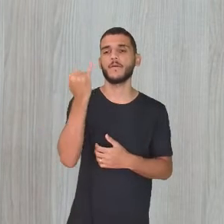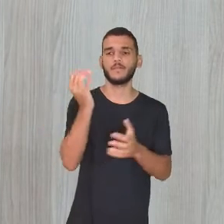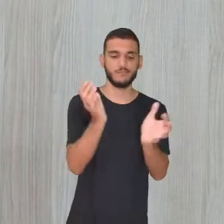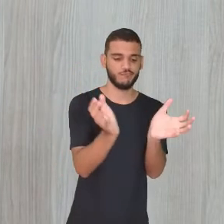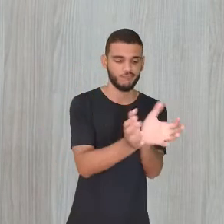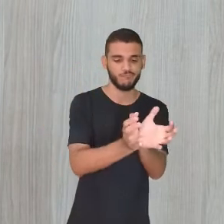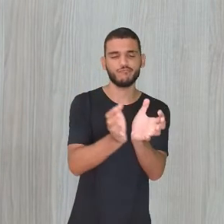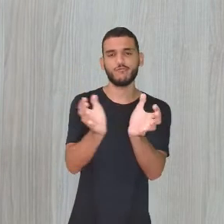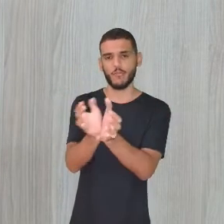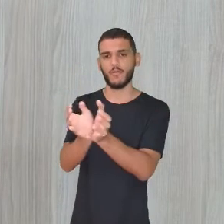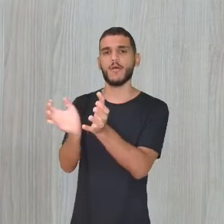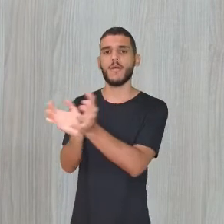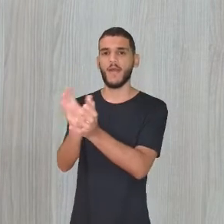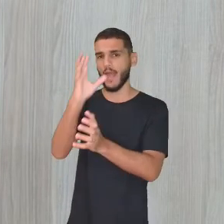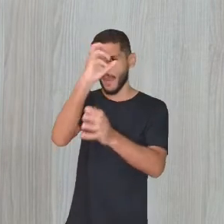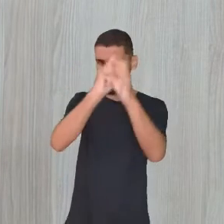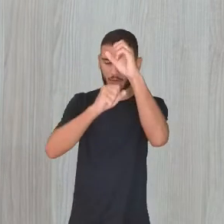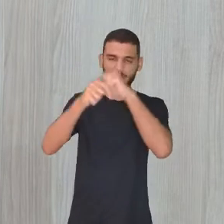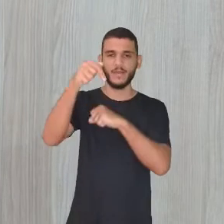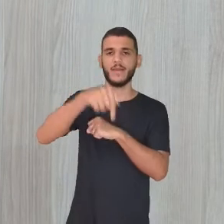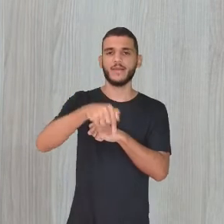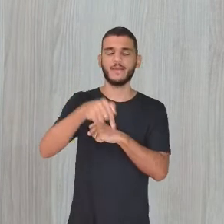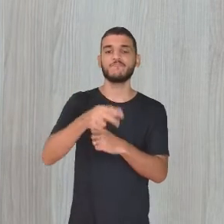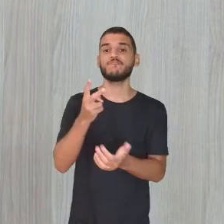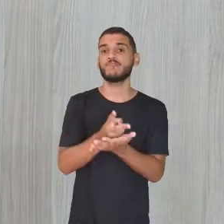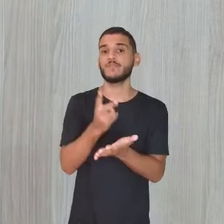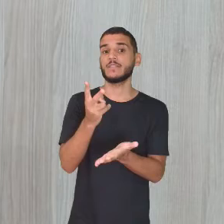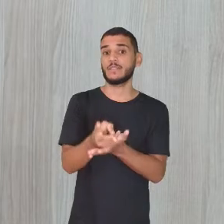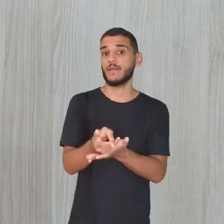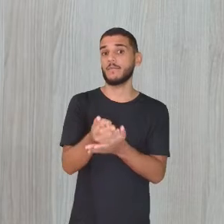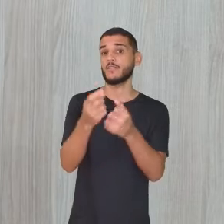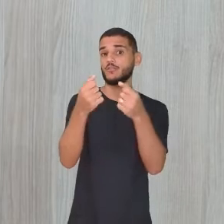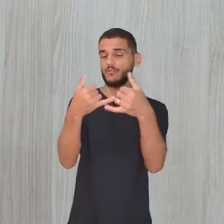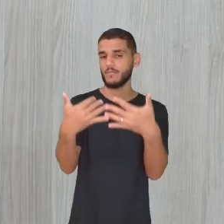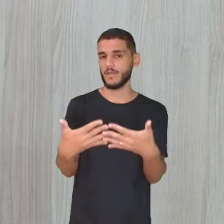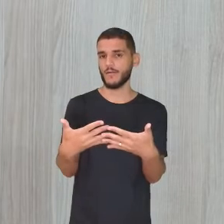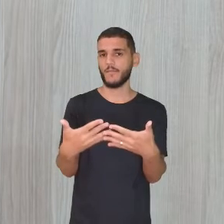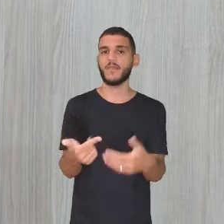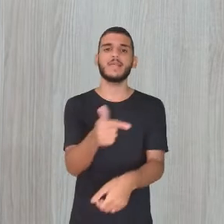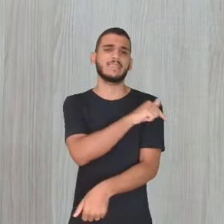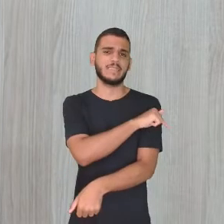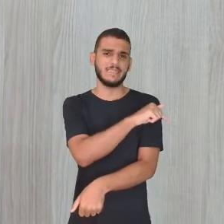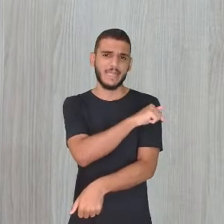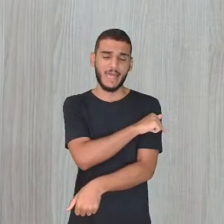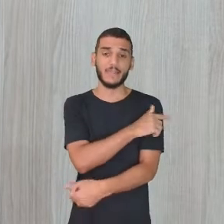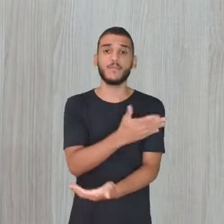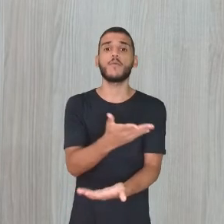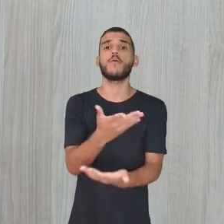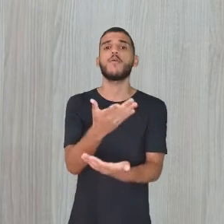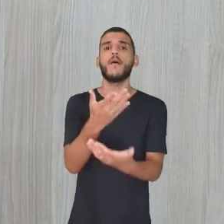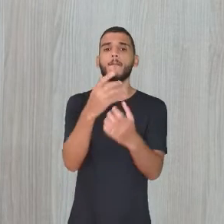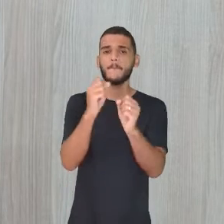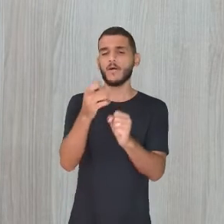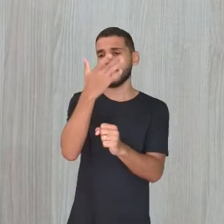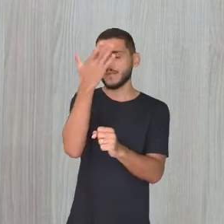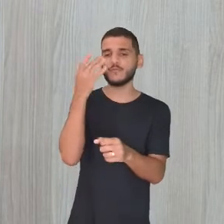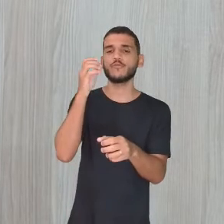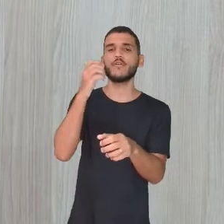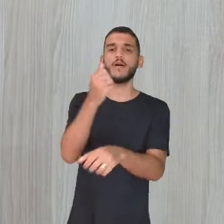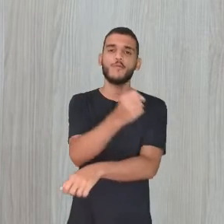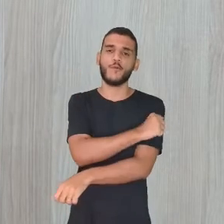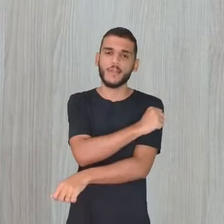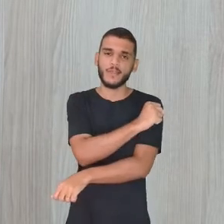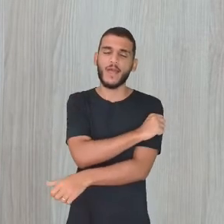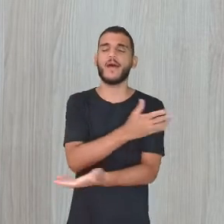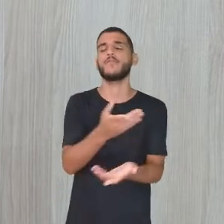está vendo com o Pedro aqui, que sempre digo, né? A aula do 7º serve para o 8º, que serve para o 9º. Ele já observou ali eu elaborando uma aula